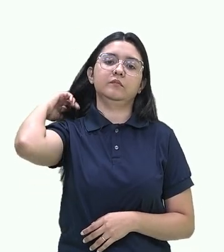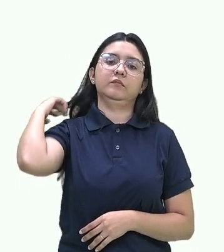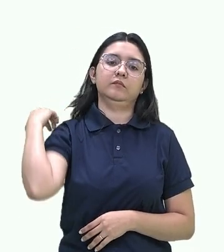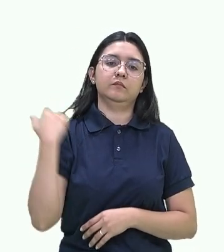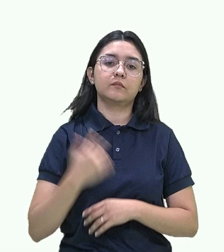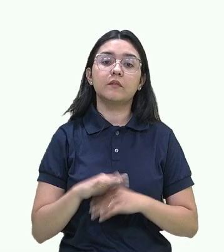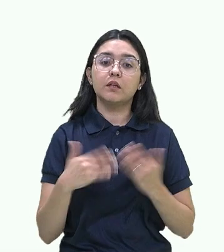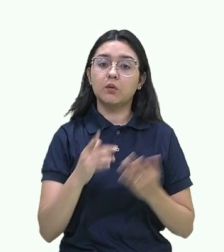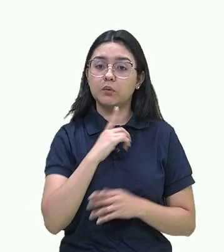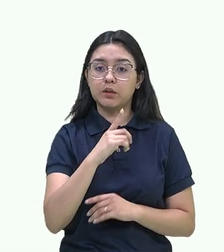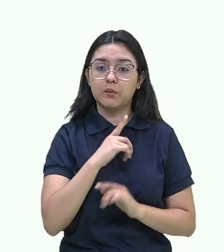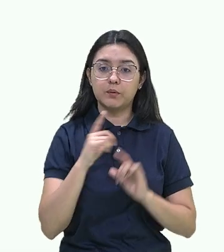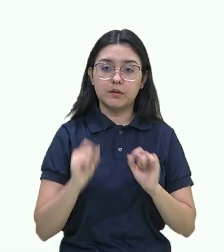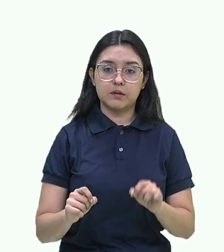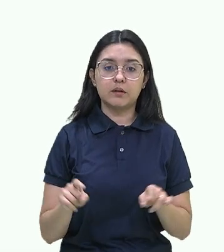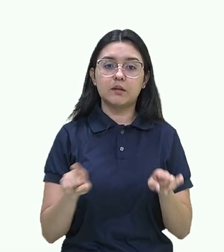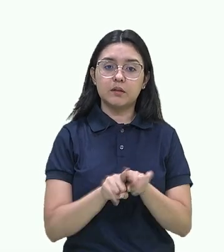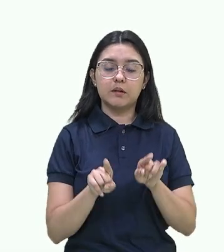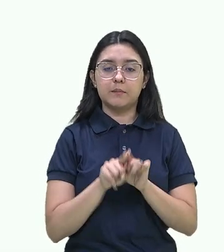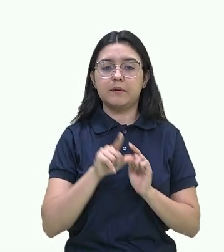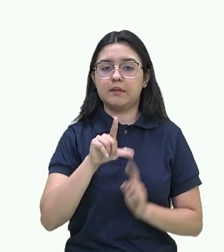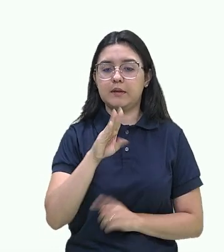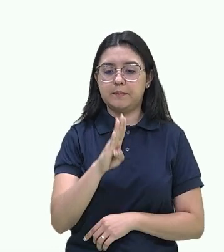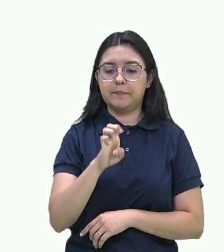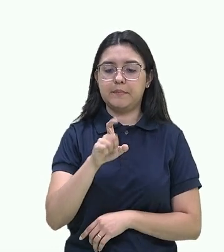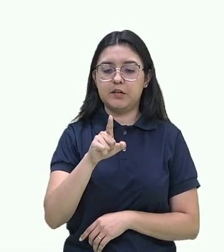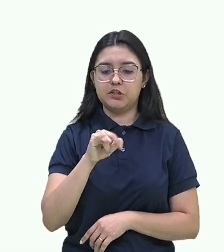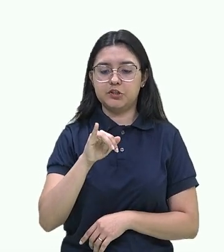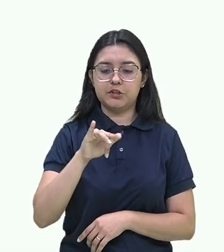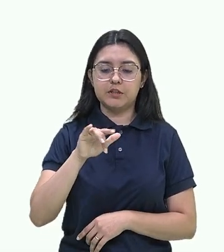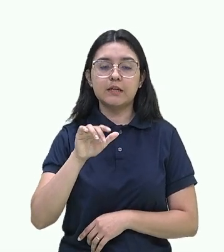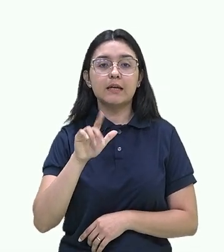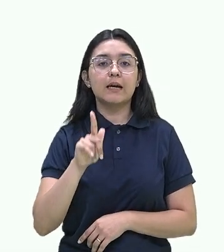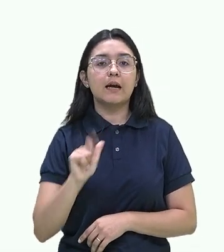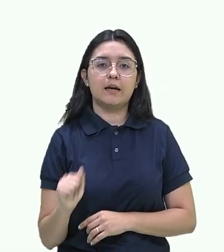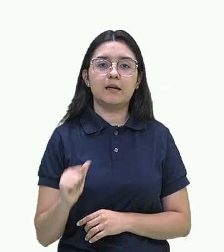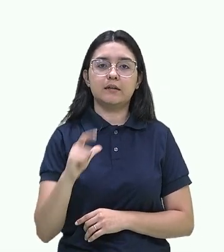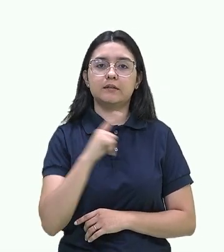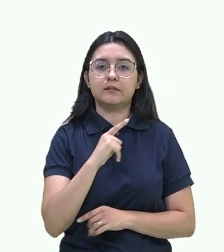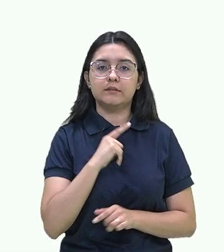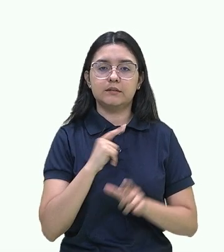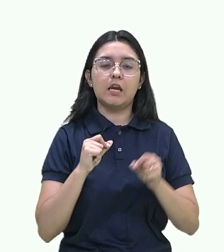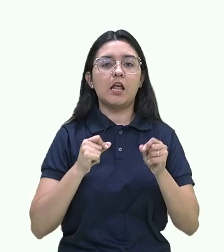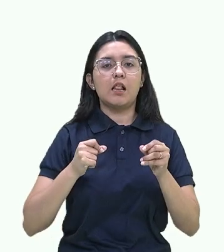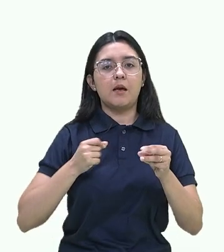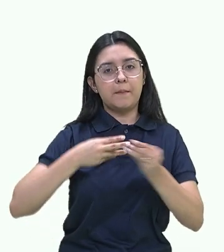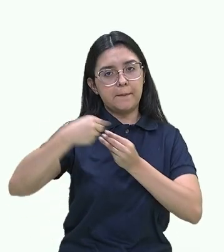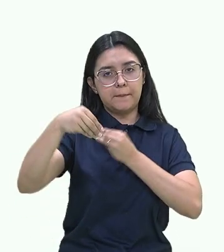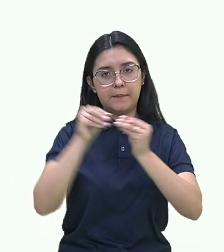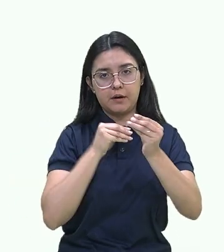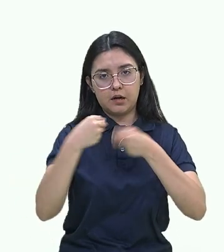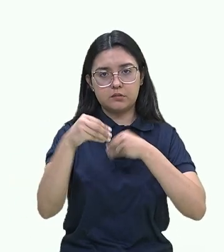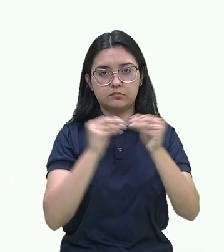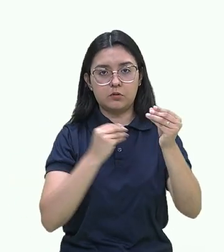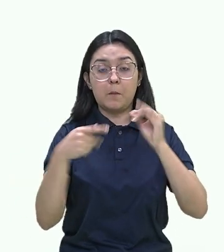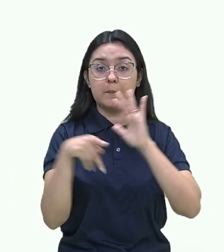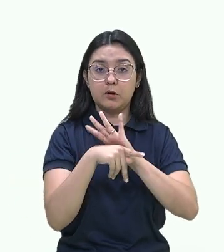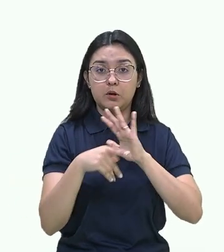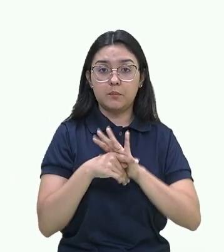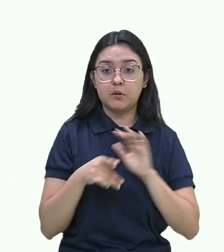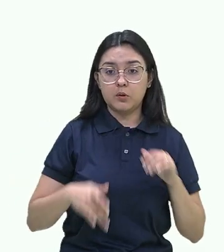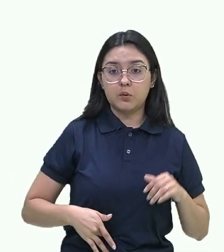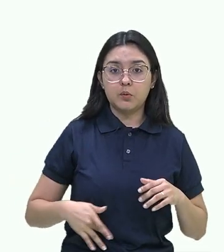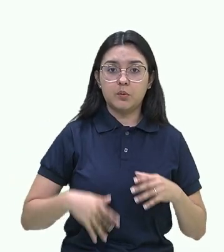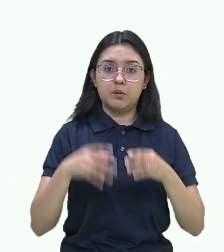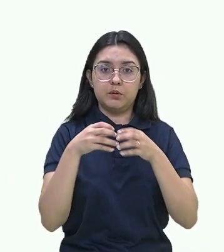aí nós temos também na bexiga que acontece uma elasticidade desse músculo para